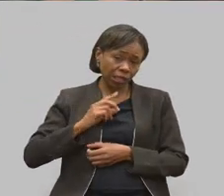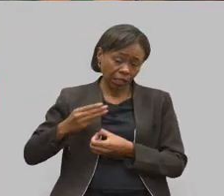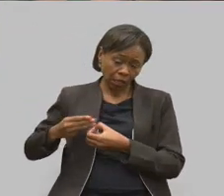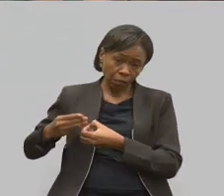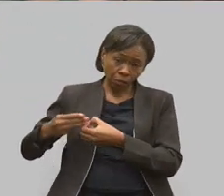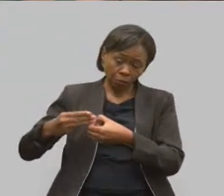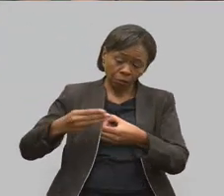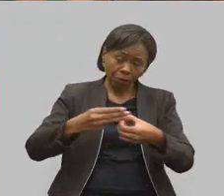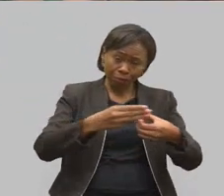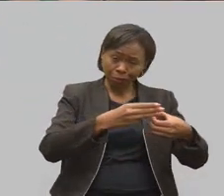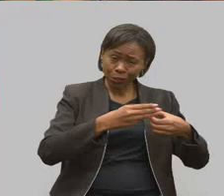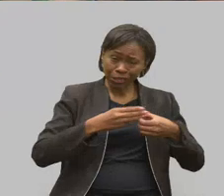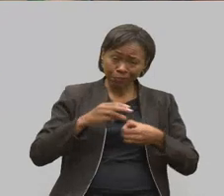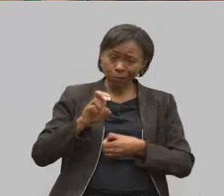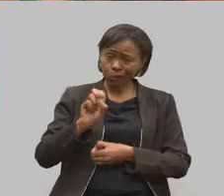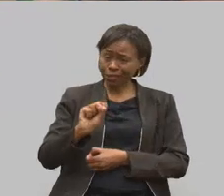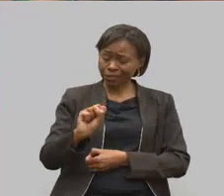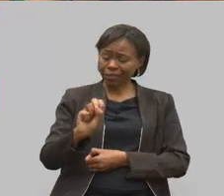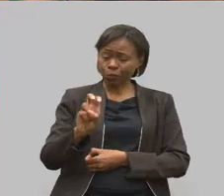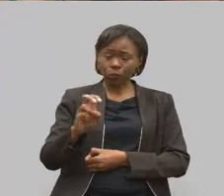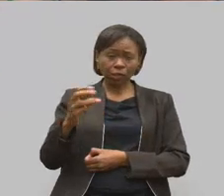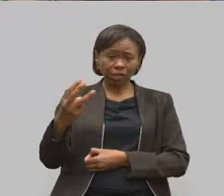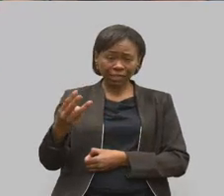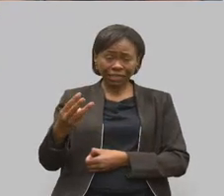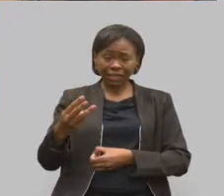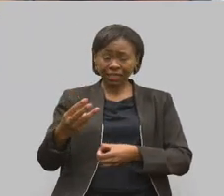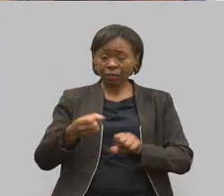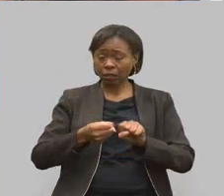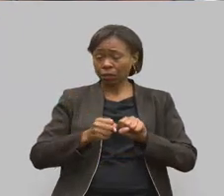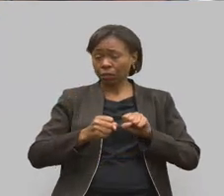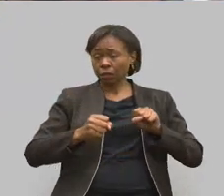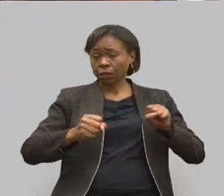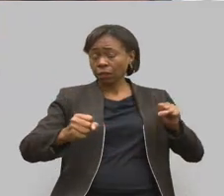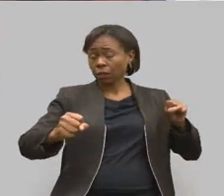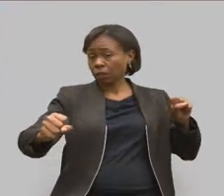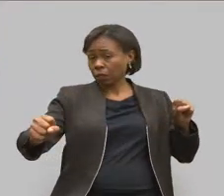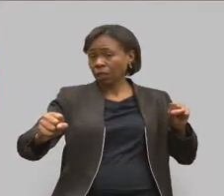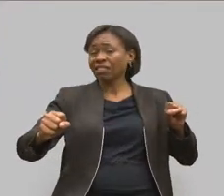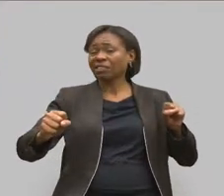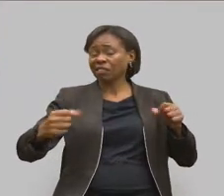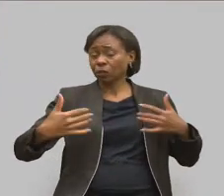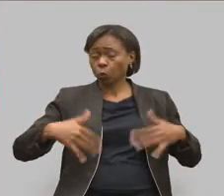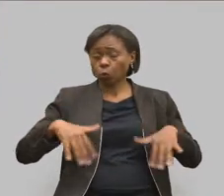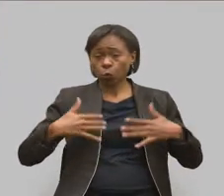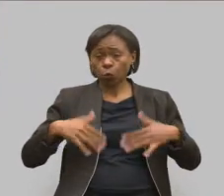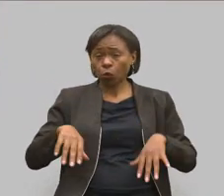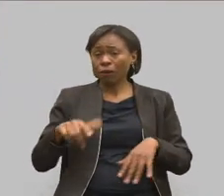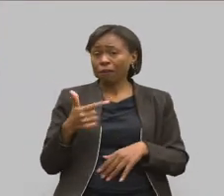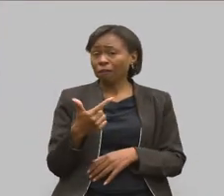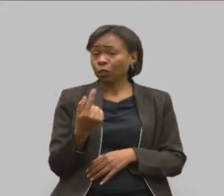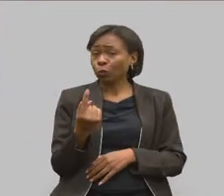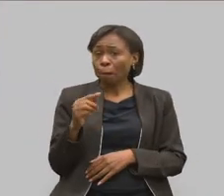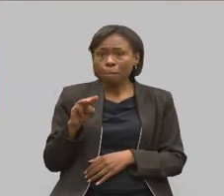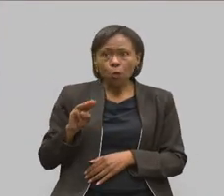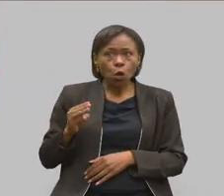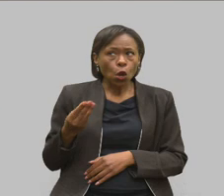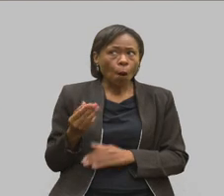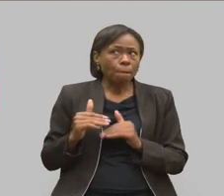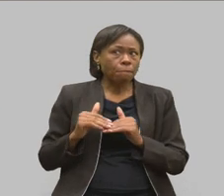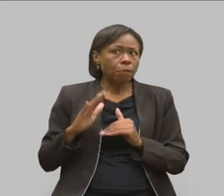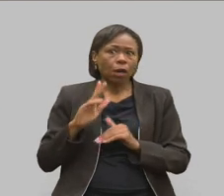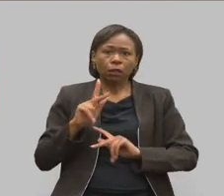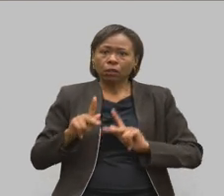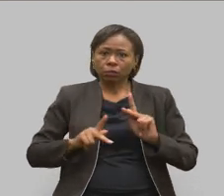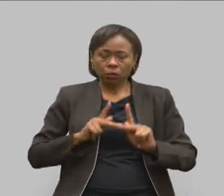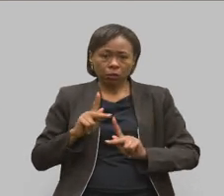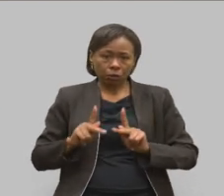municípios uma extensão territorial Continental mais de 21 milhão de cidadãos é um número